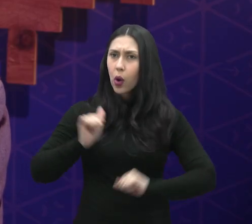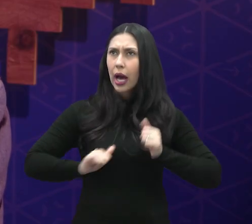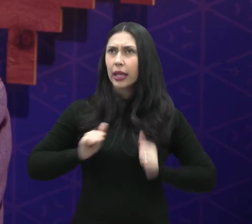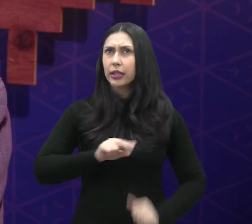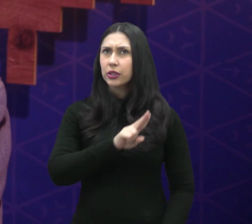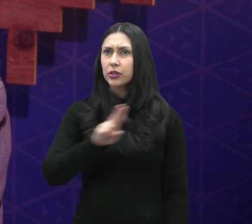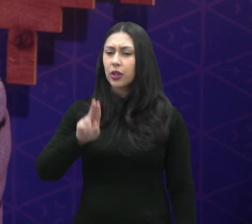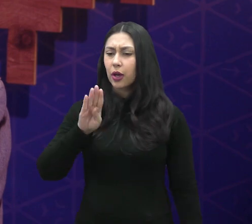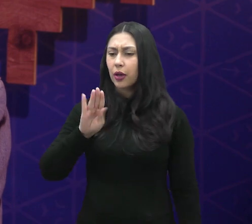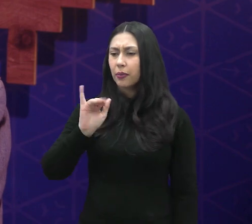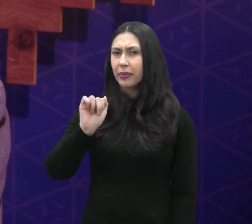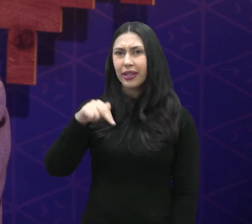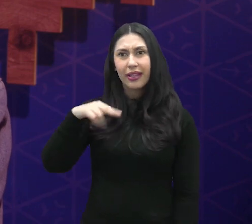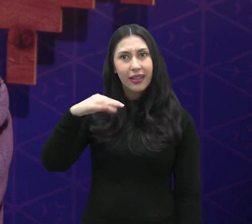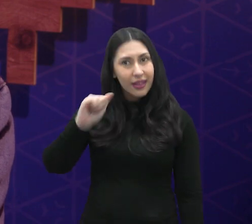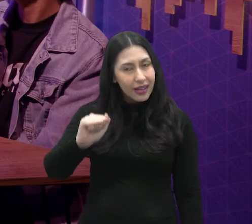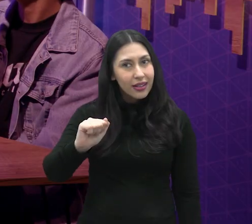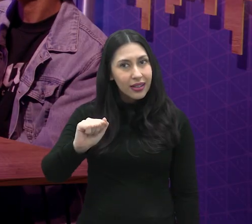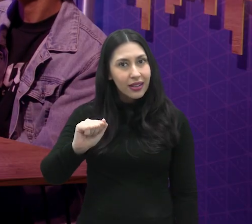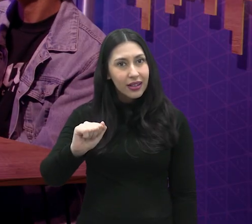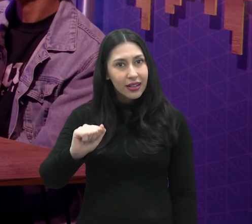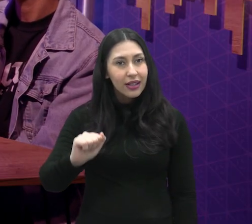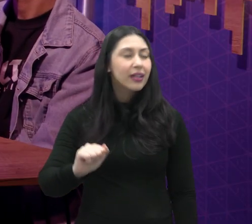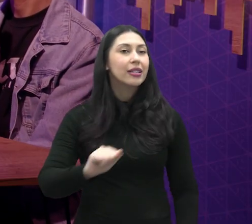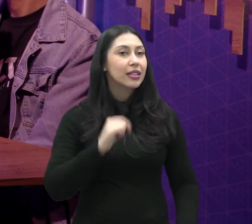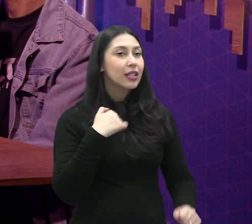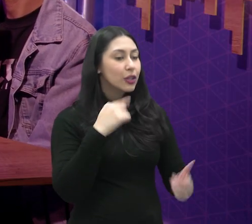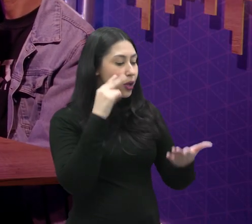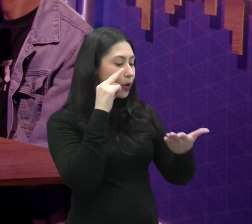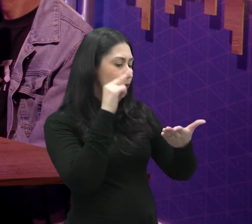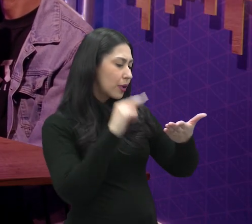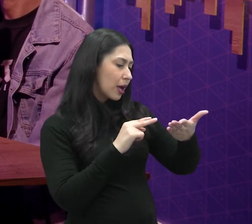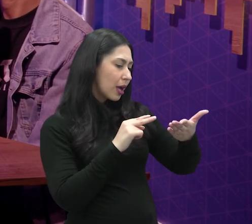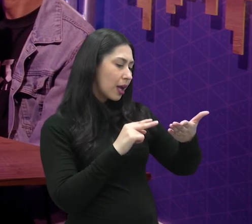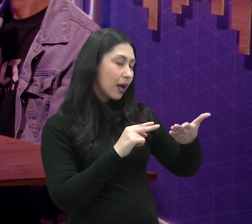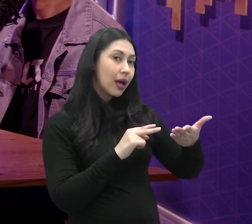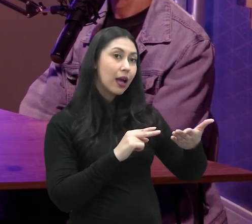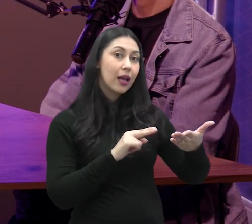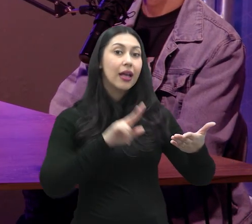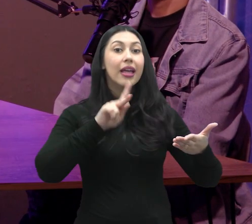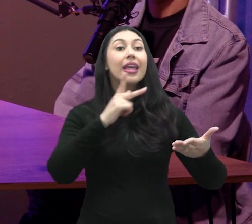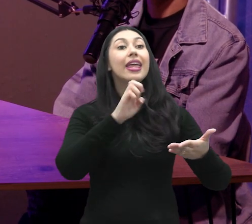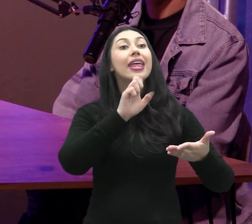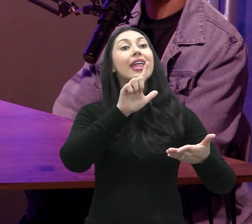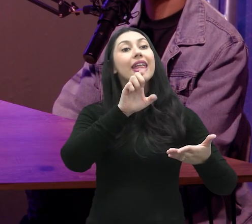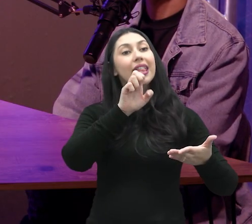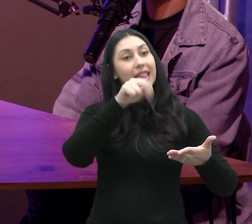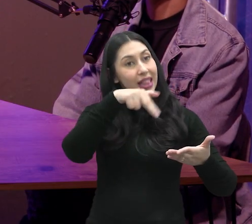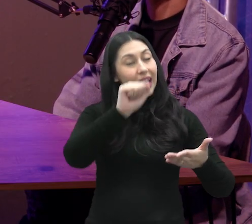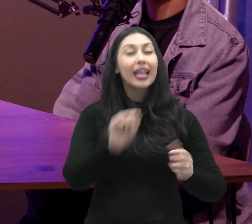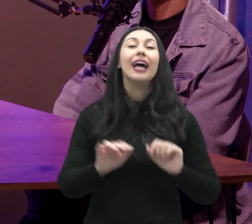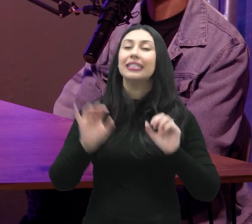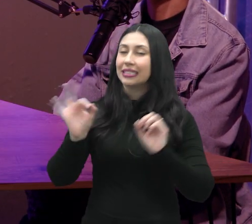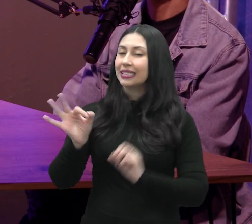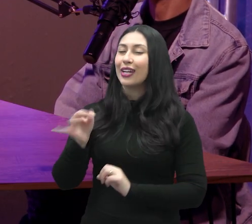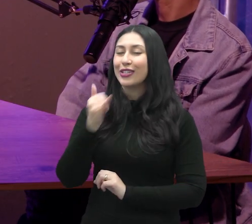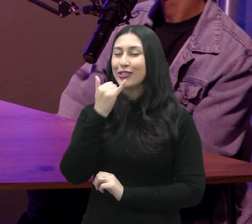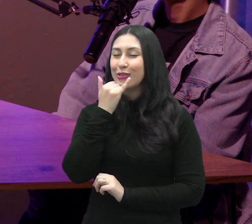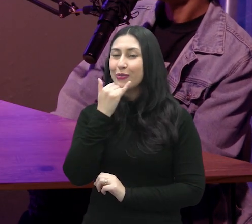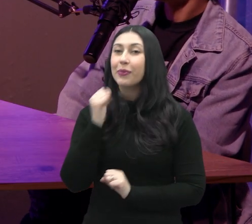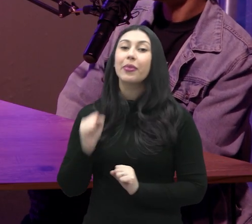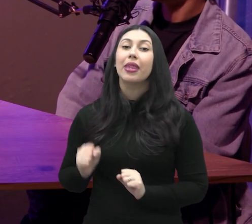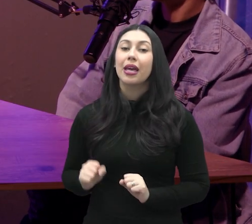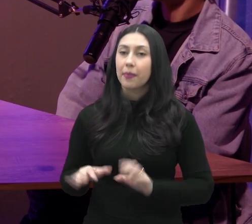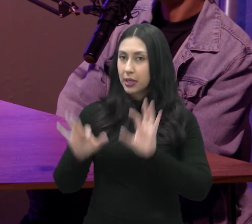Bianca Reinaldi, né? Rinaldi. Isso, deixa eu confirmar aqui o nome dela. Helena Ranaldi. Helena Ranaldi, me desculpa, confundi as